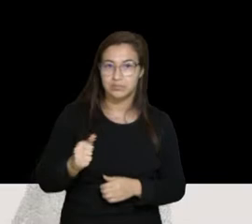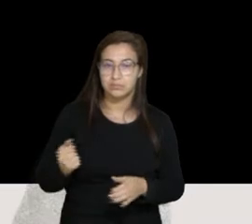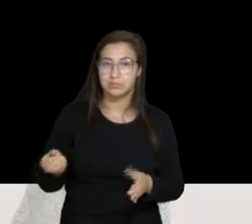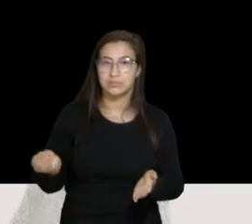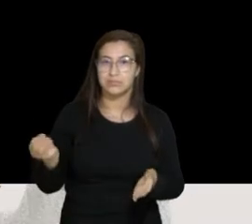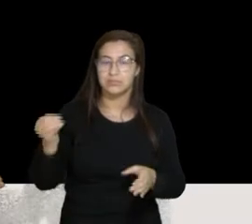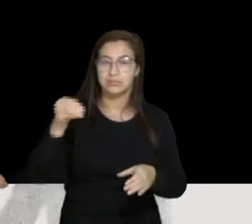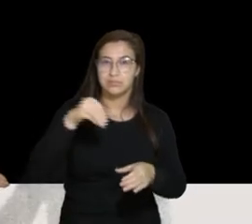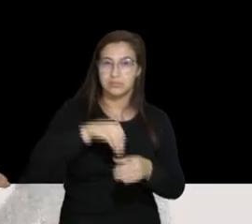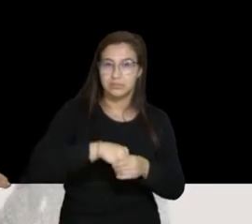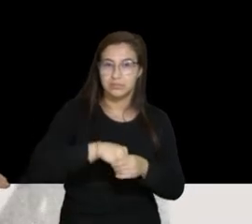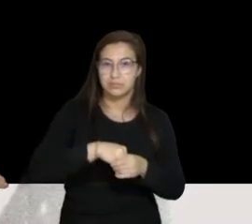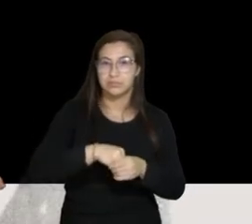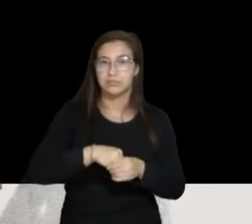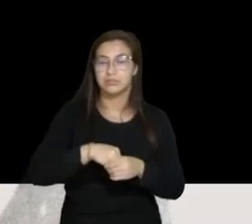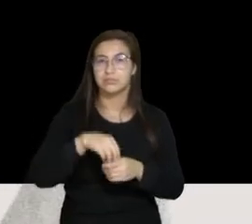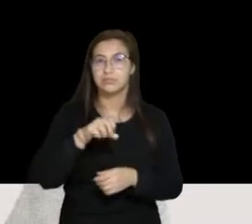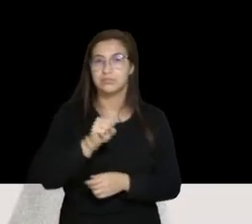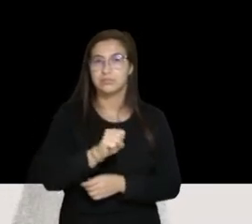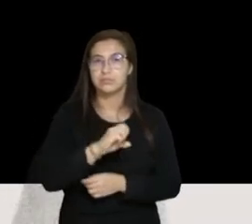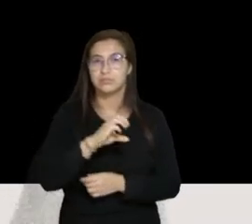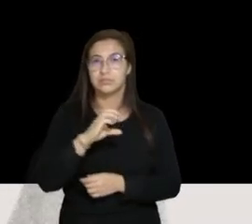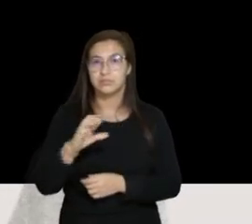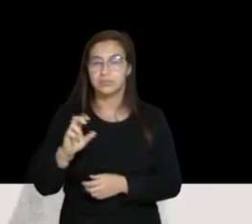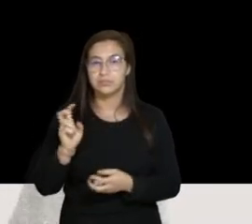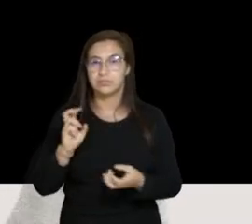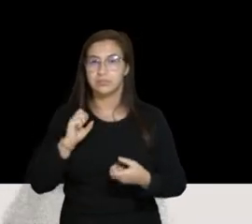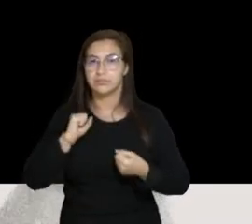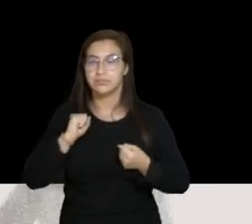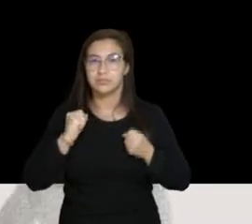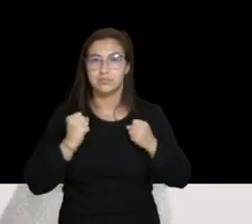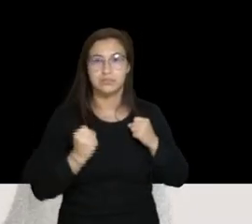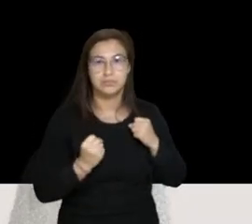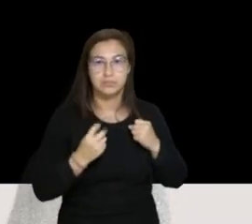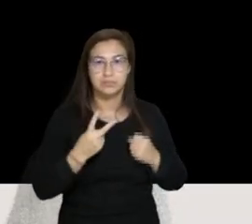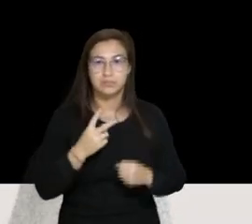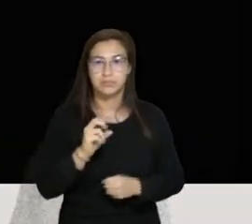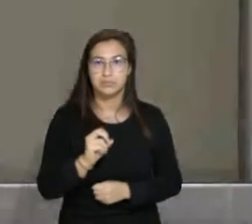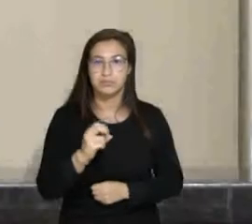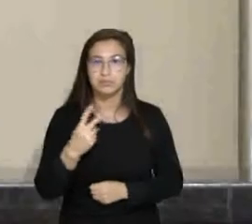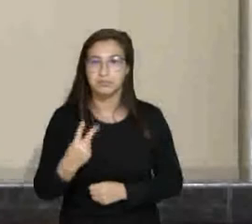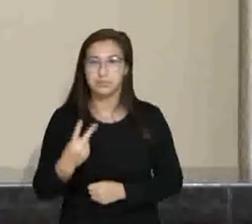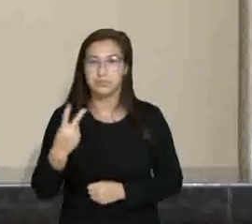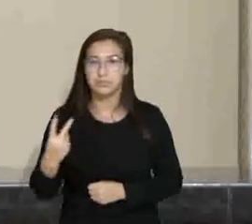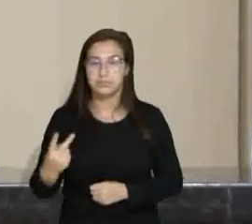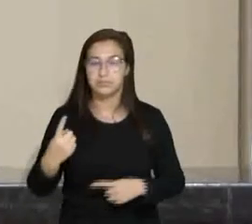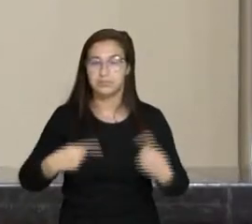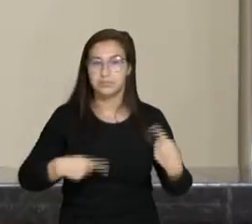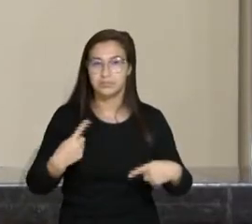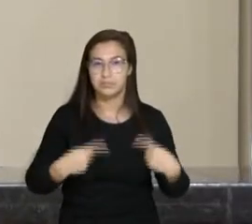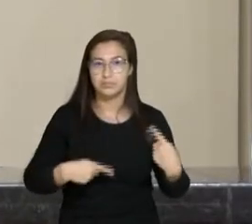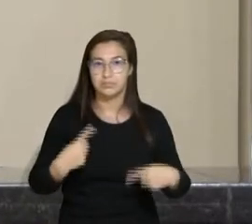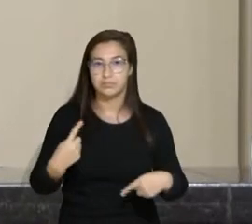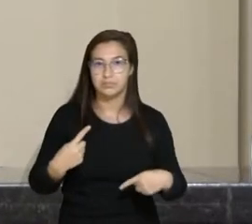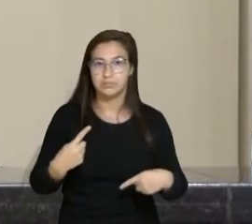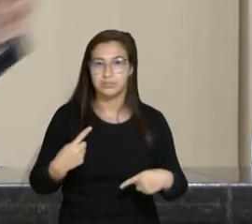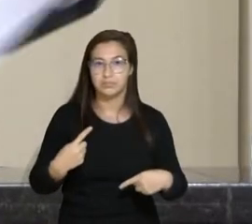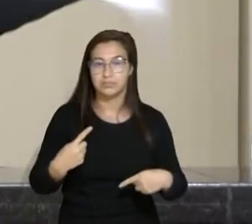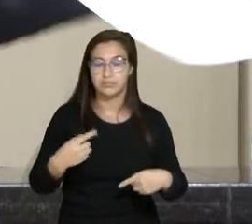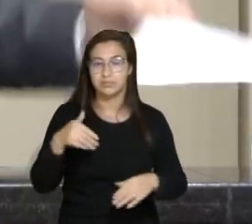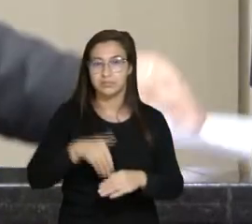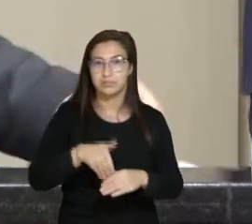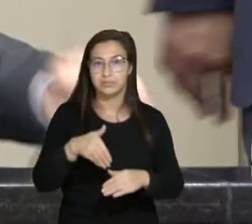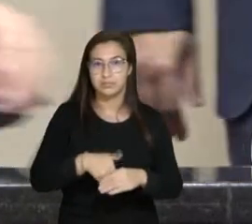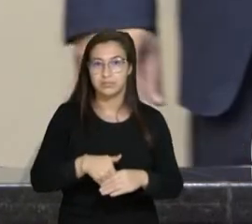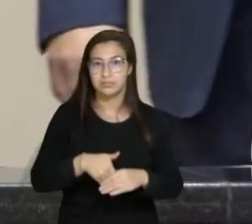integrar a seleção Catarinense de karatê 2022 em discussão em